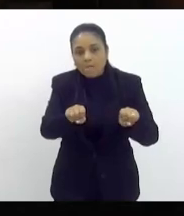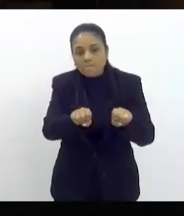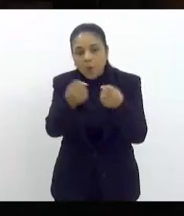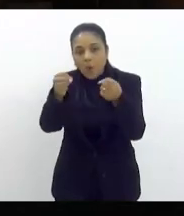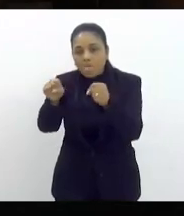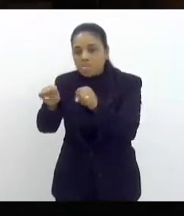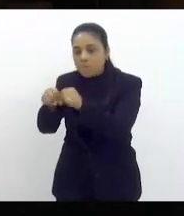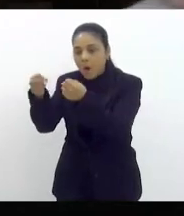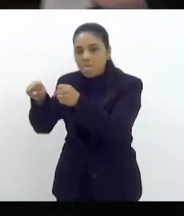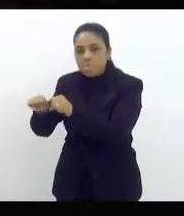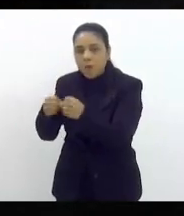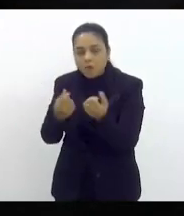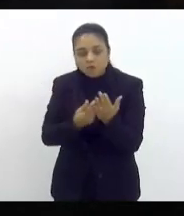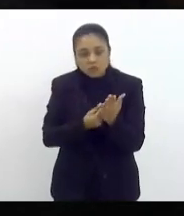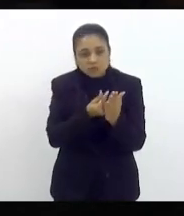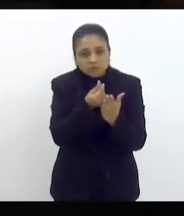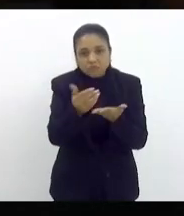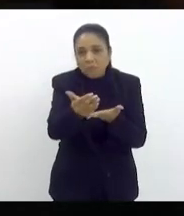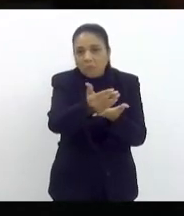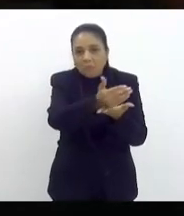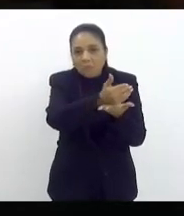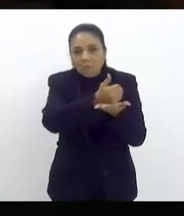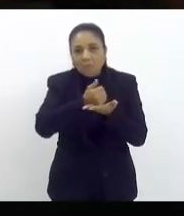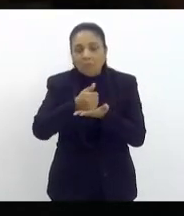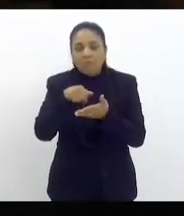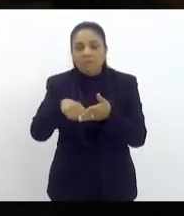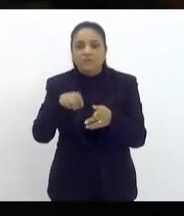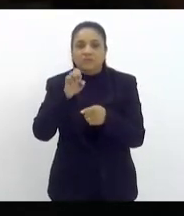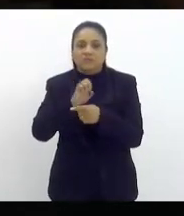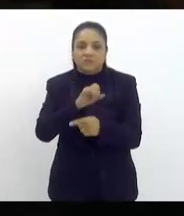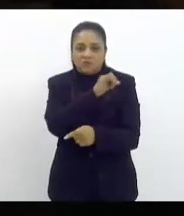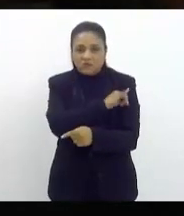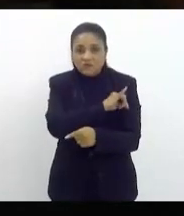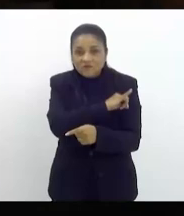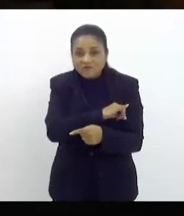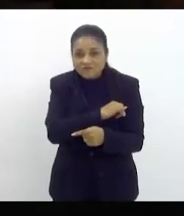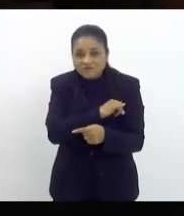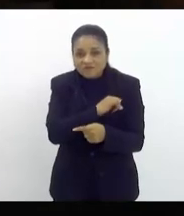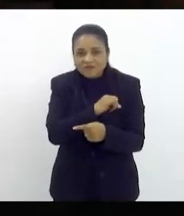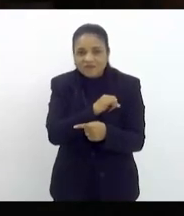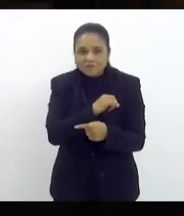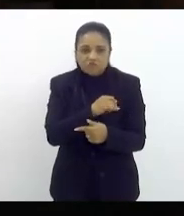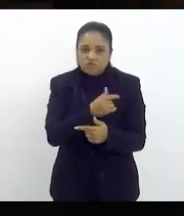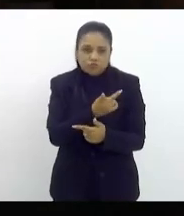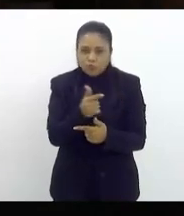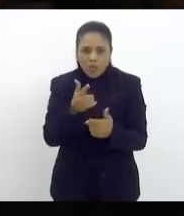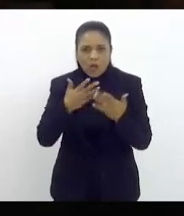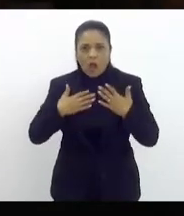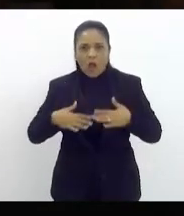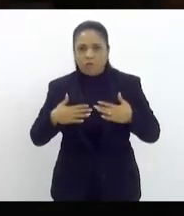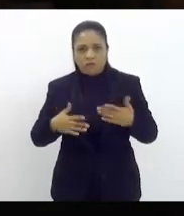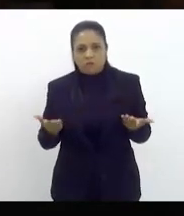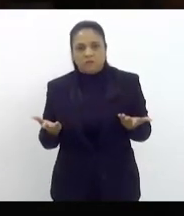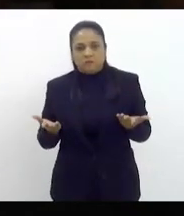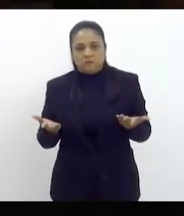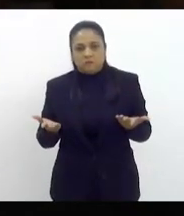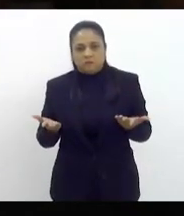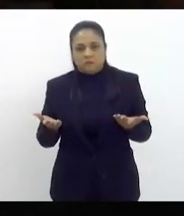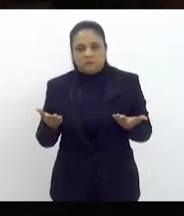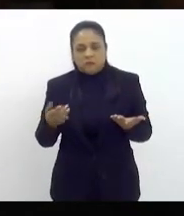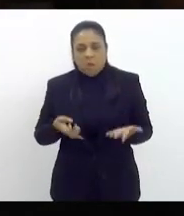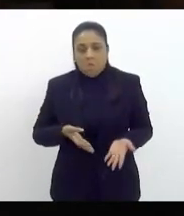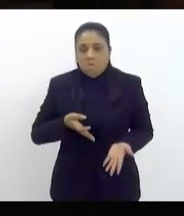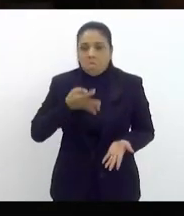abismo de finanças no orçamento do Estado do Rio de Janeiro. Então, não há tranquilidade. Então, me causa